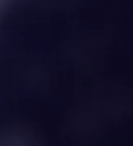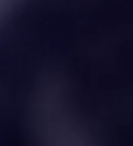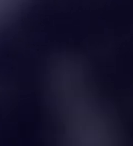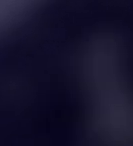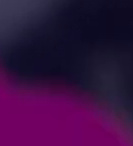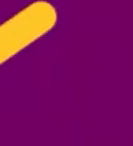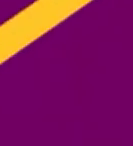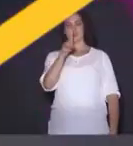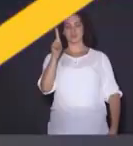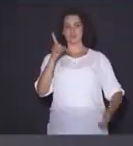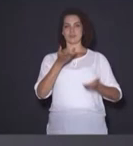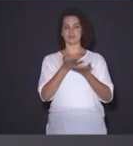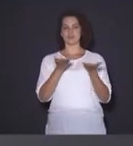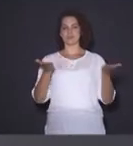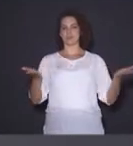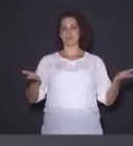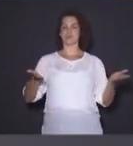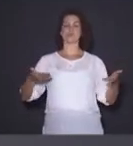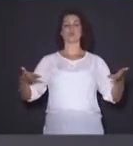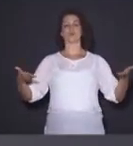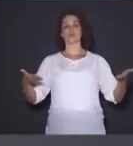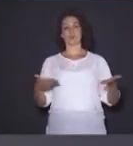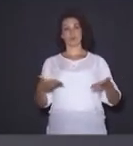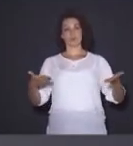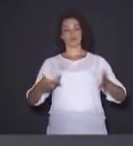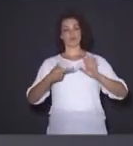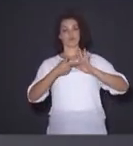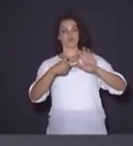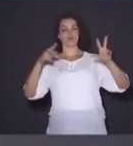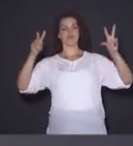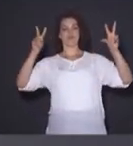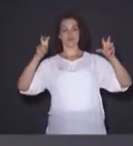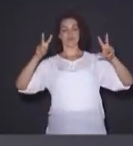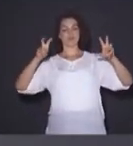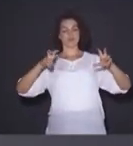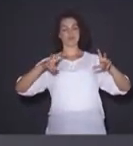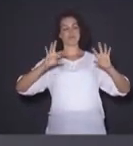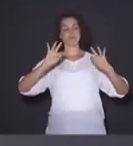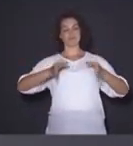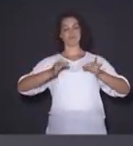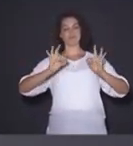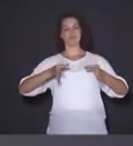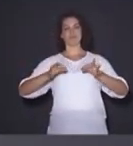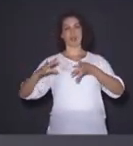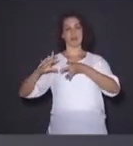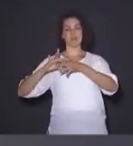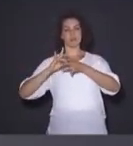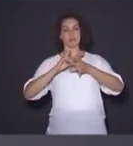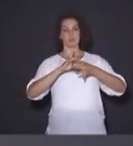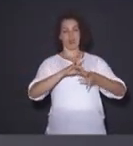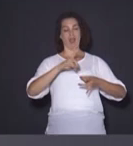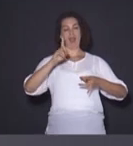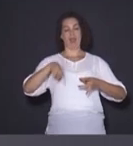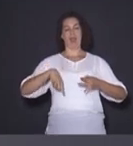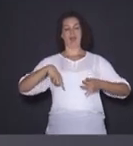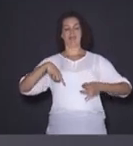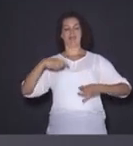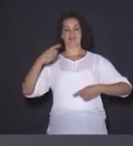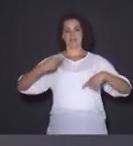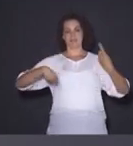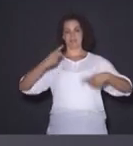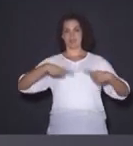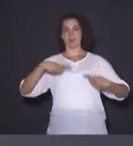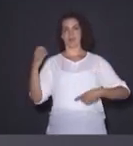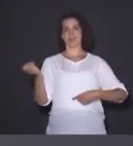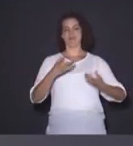gênero hoje a gente traz essa temática que sem dúvida faz parte de uma atual polêmica contemporânea mac é o que